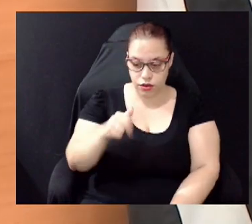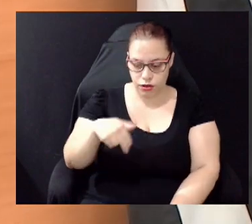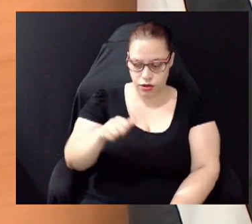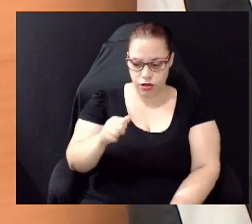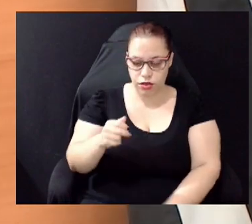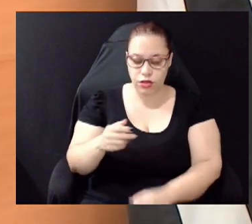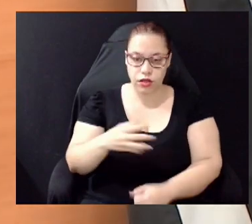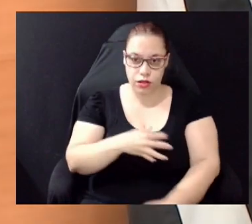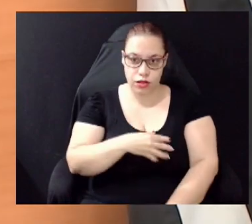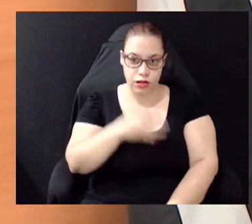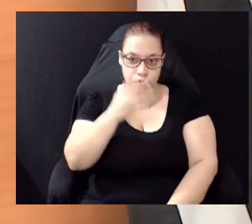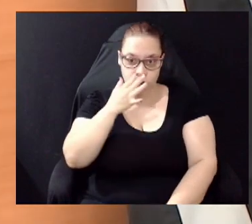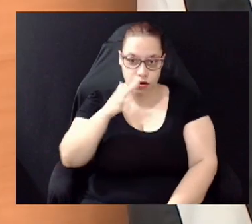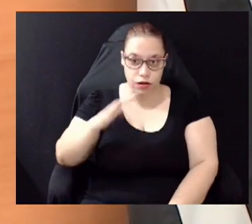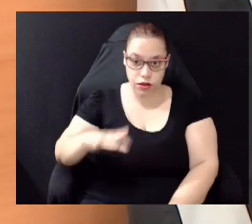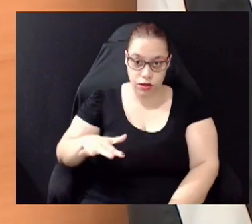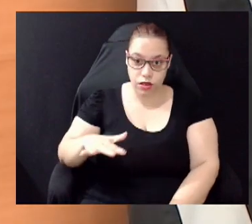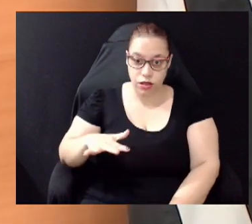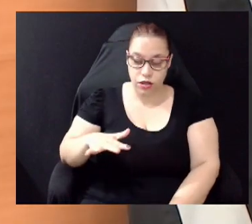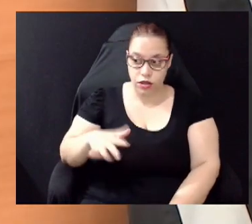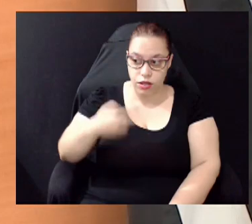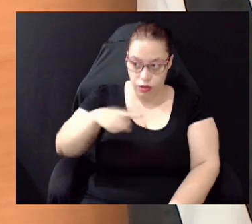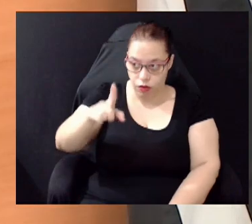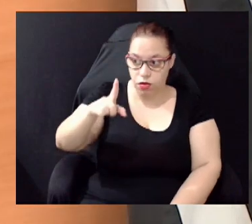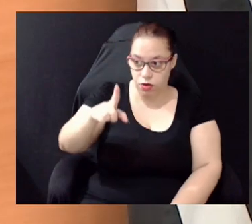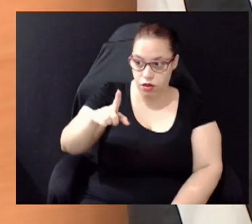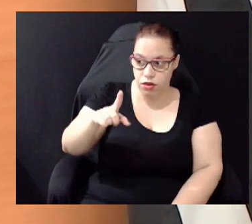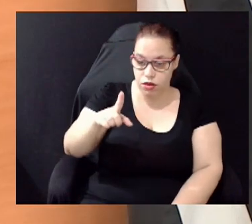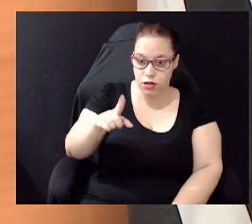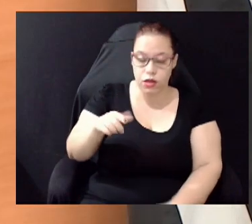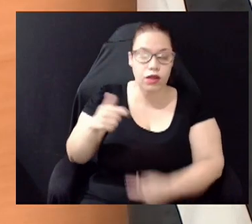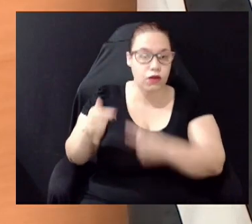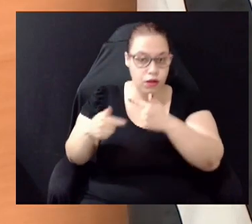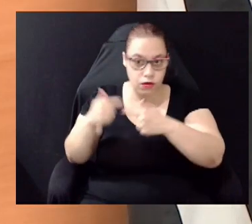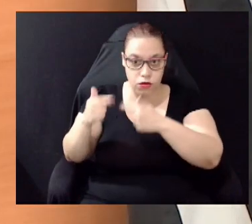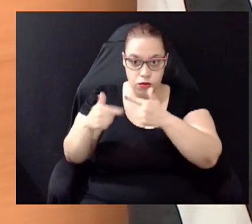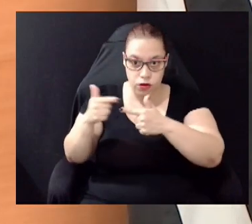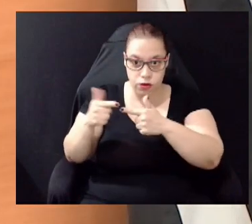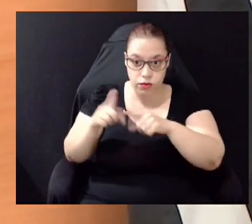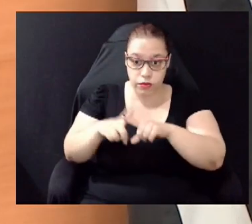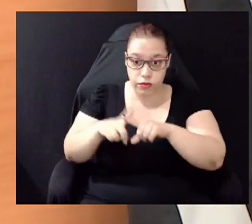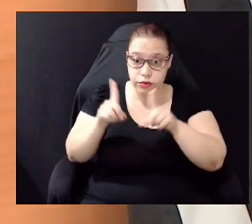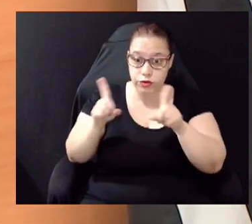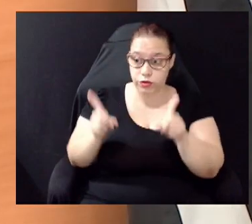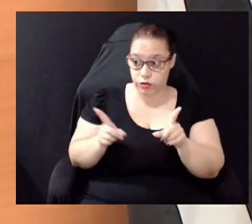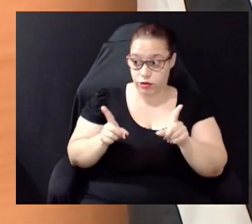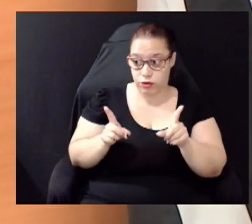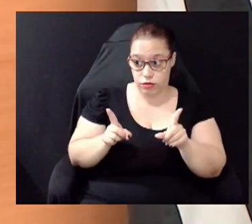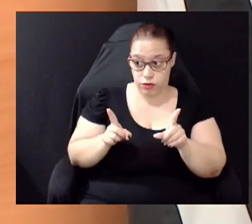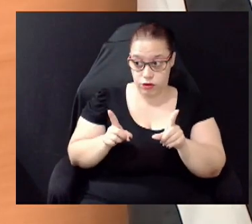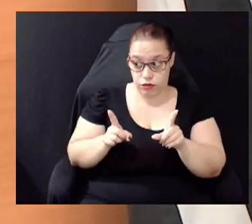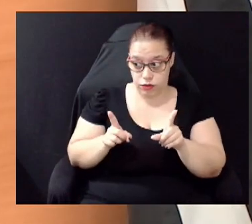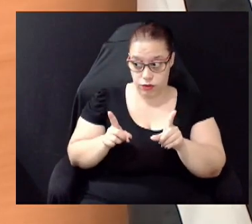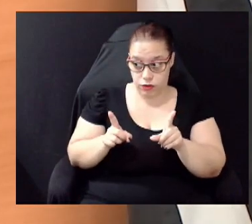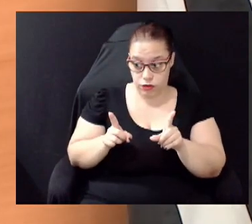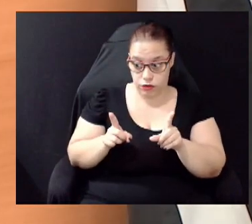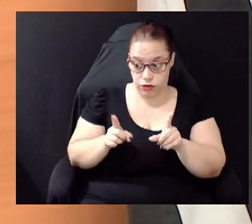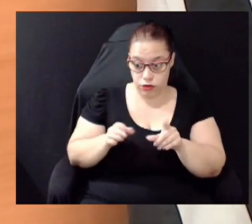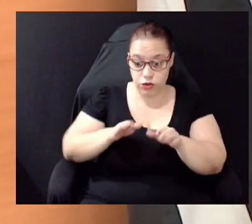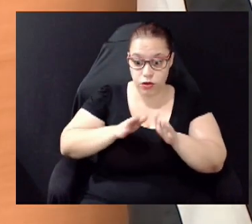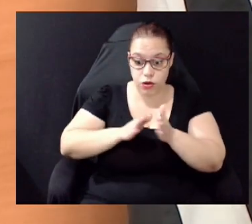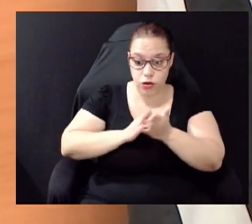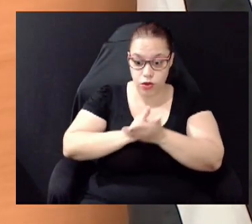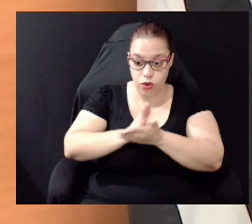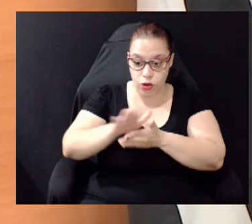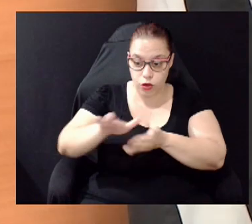estão atarefadas, que estão no trabalho, mas aí tem um viés sobre isso daí. Quando nós falamos